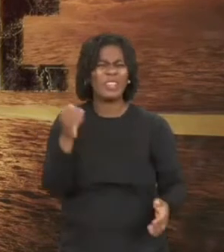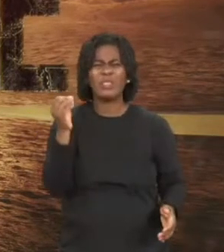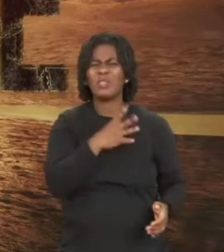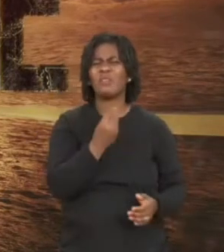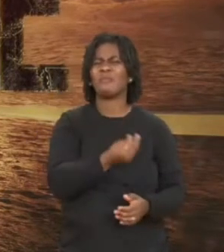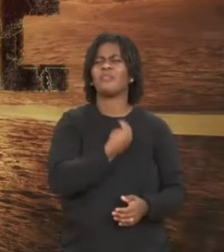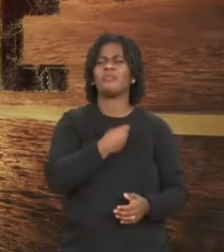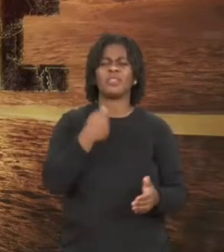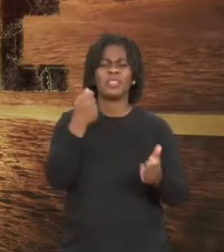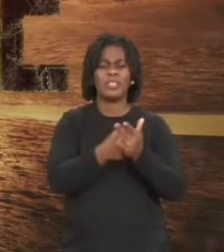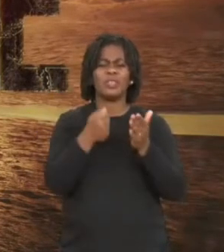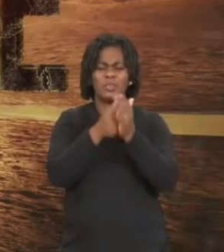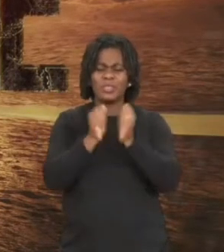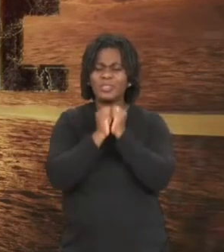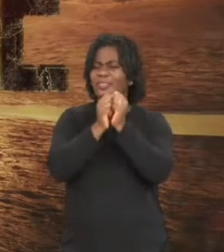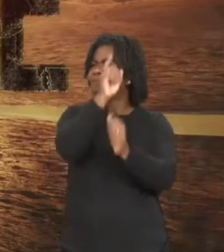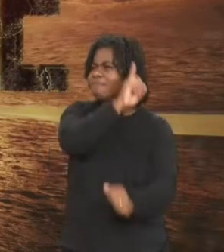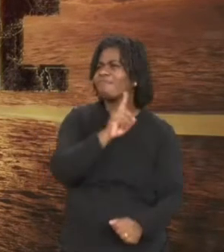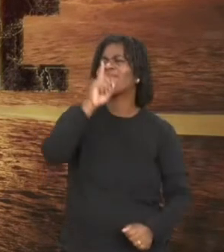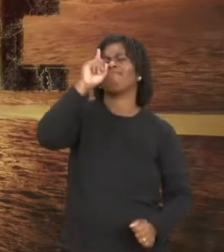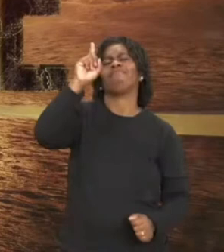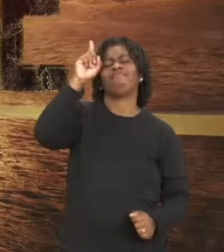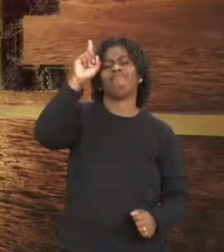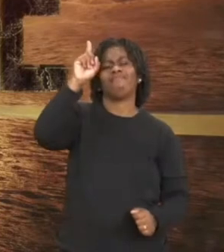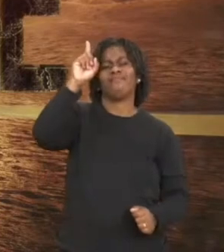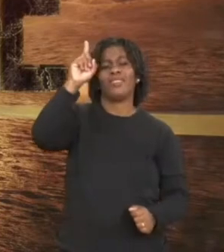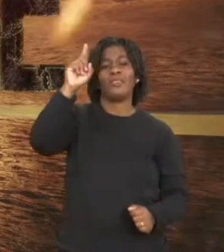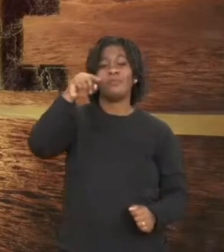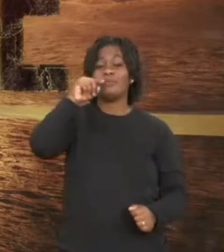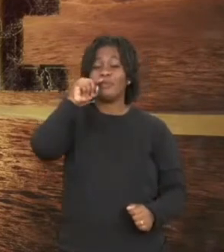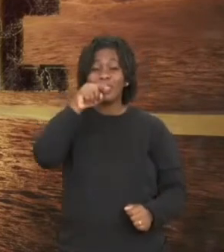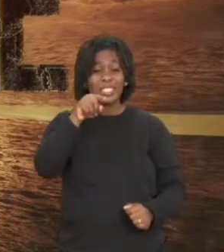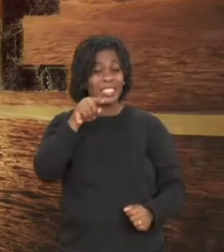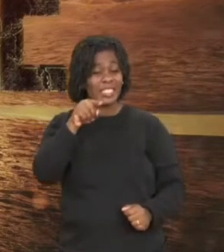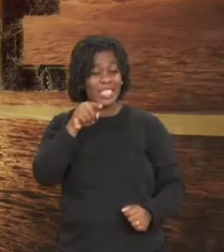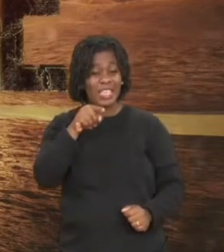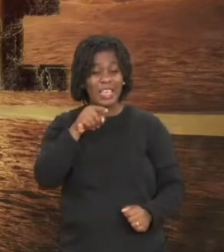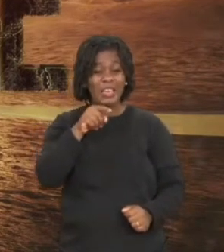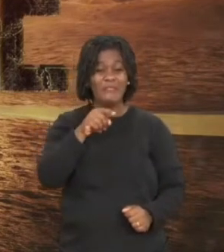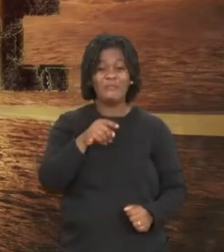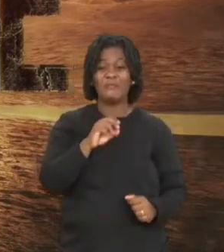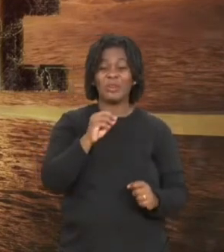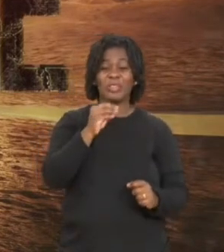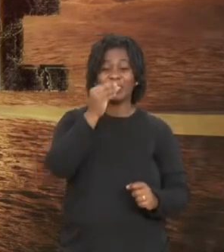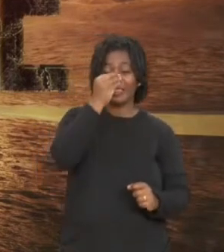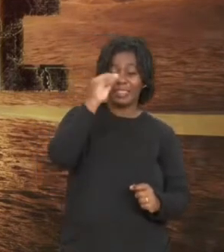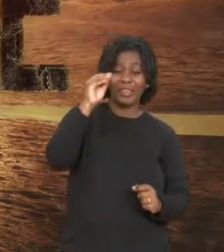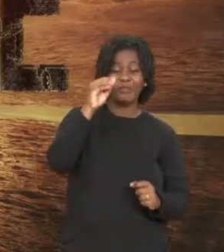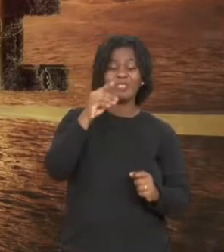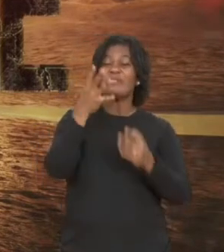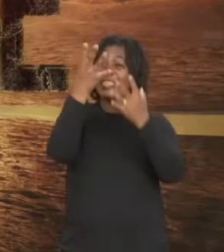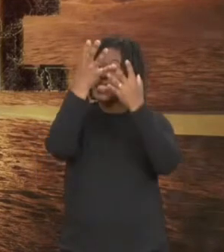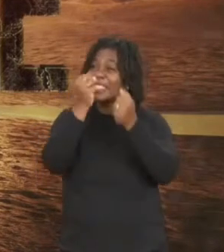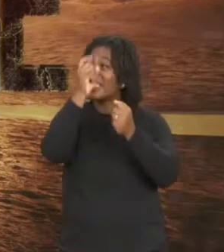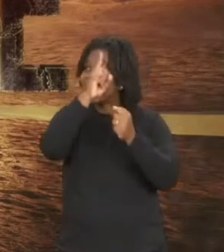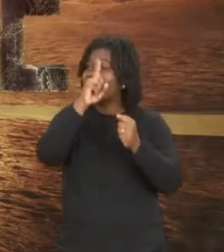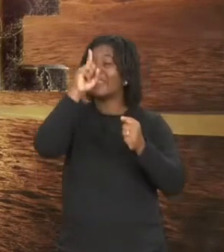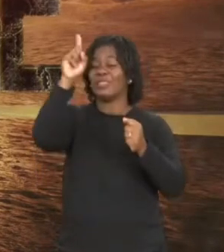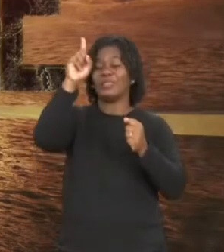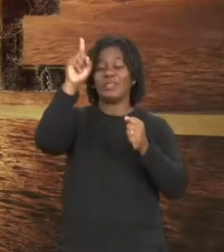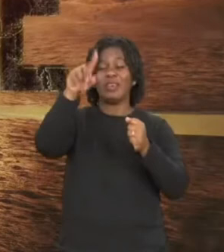vida, da luta com Deus. Você não vai mais resisti-lo. Você não vai